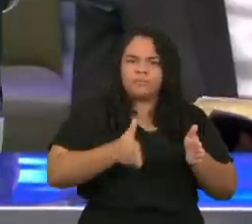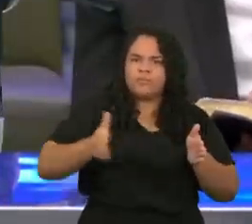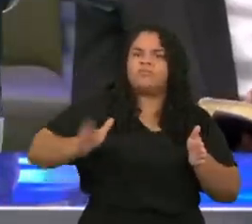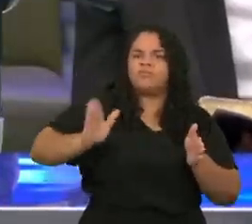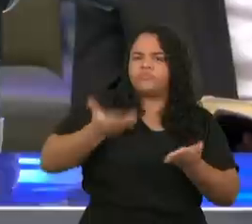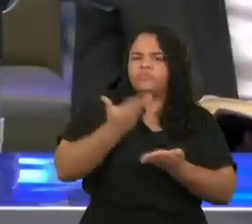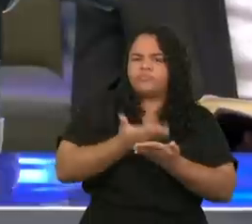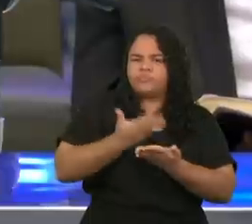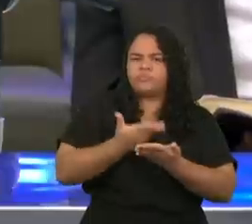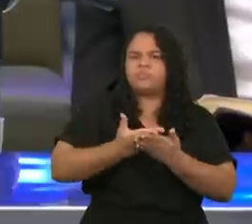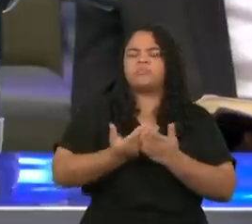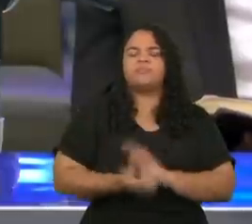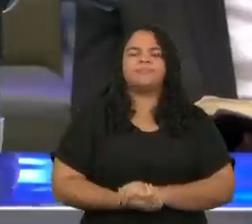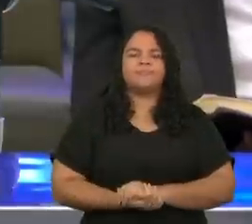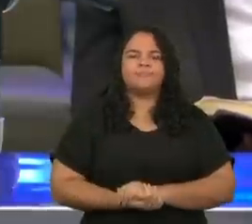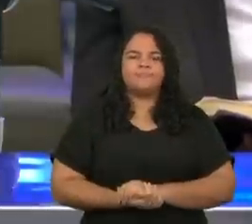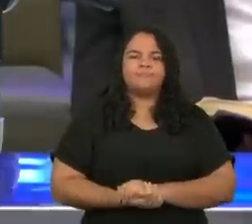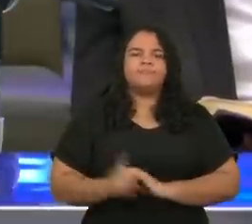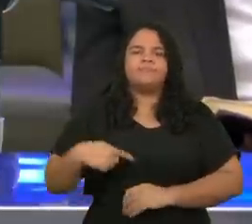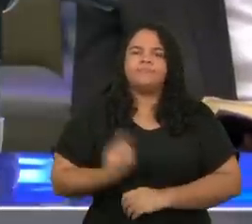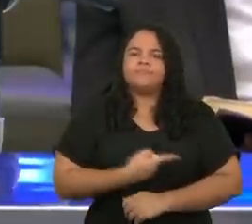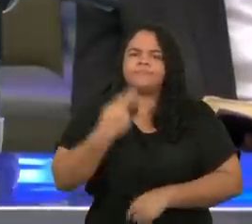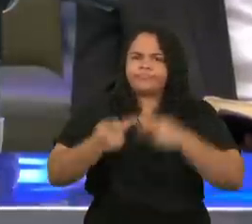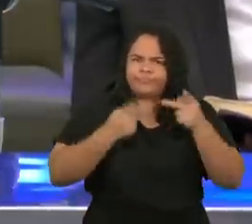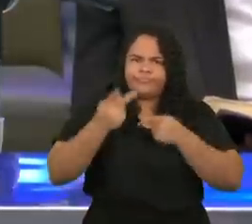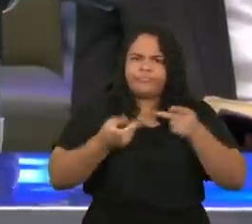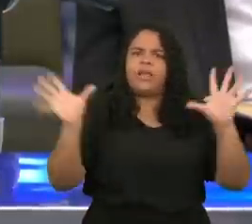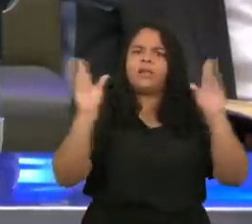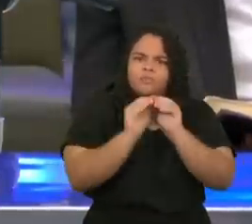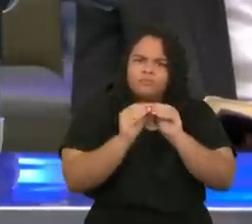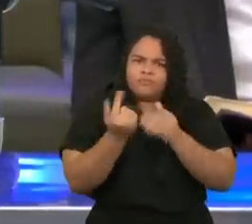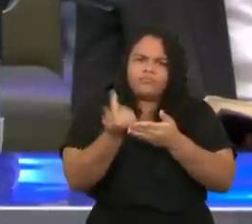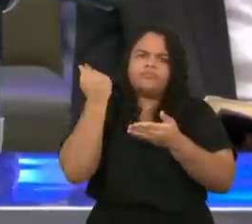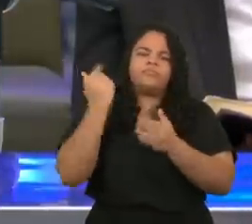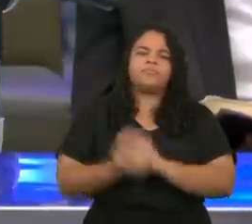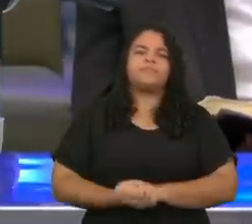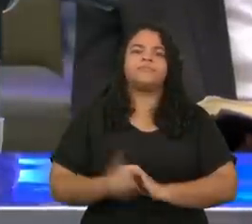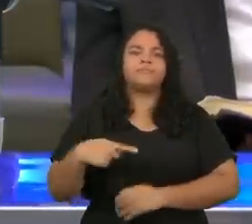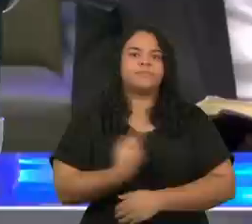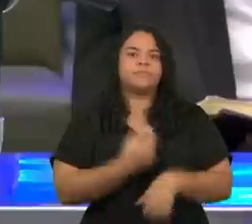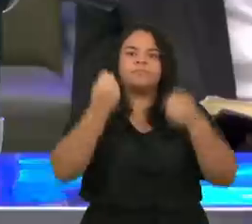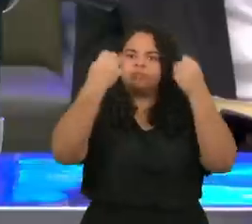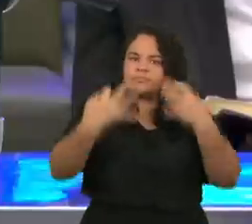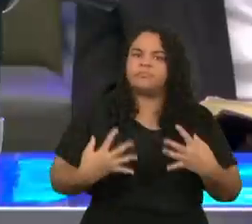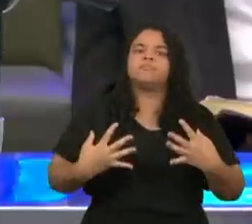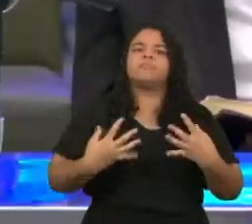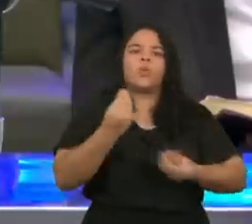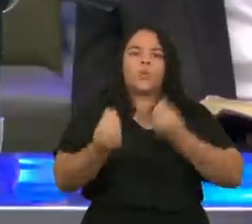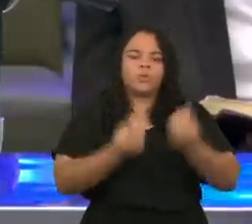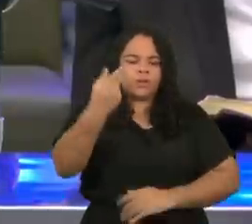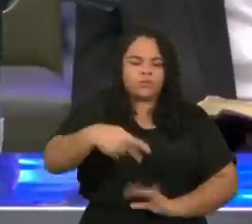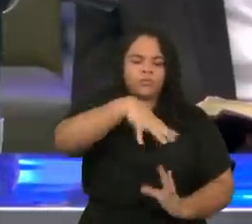o local o lugar onde nós vivemos e estivermos falando sobre a família de ló e iniciamos